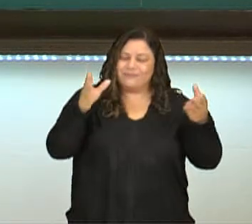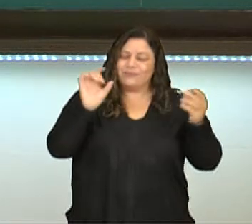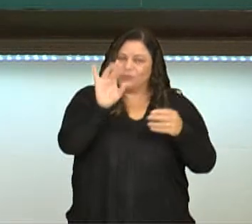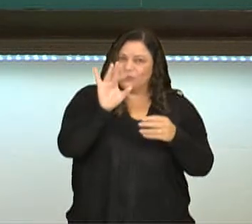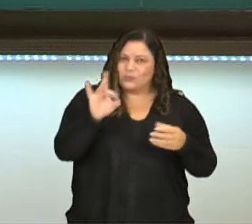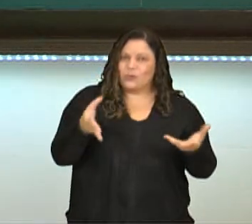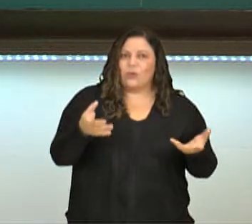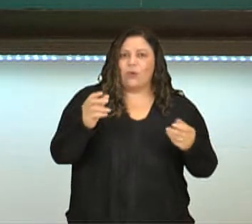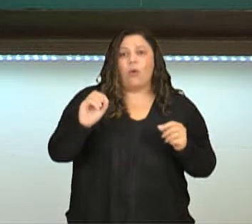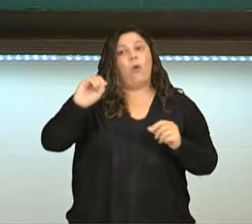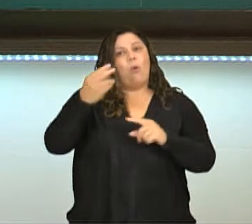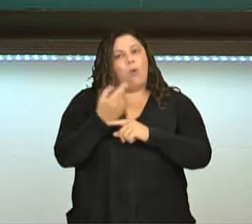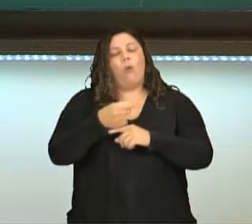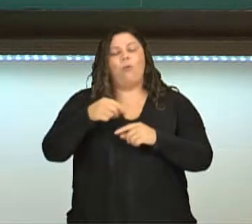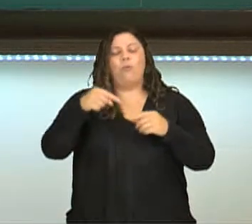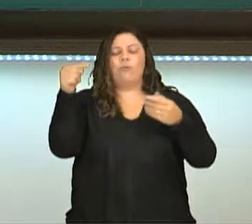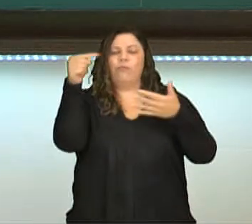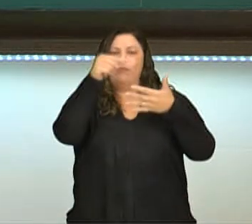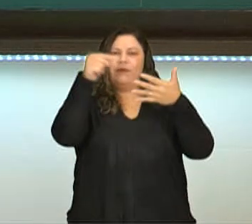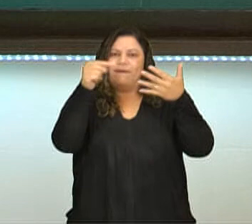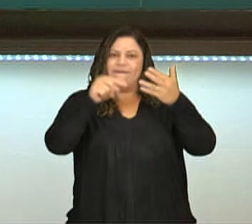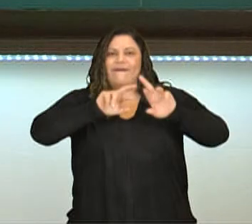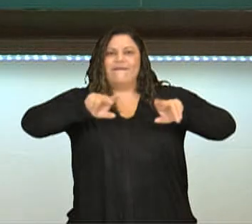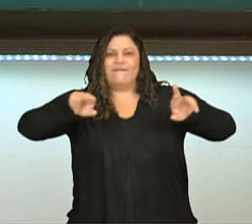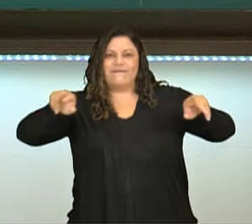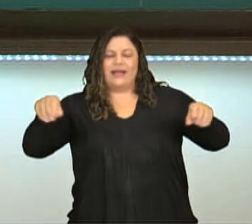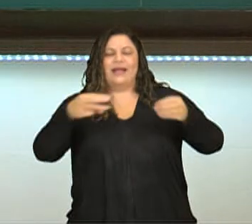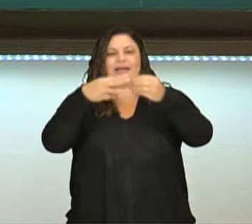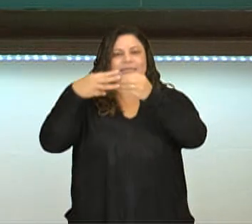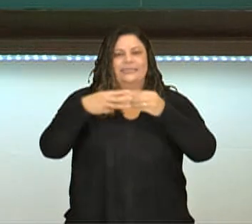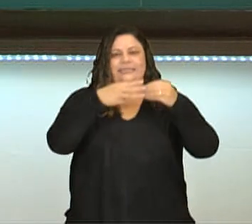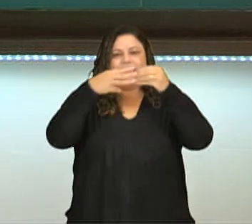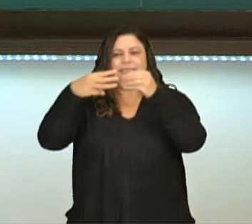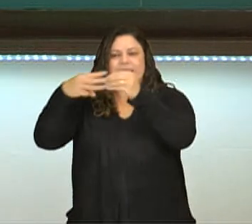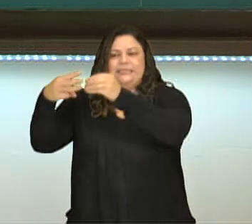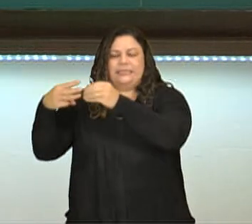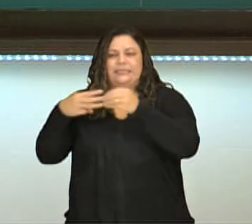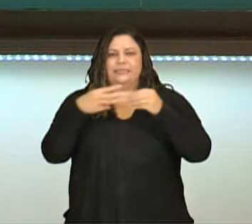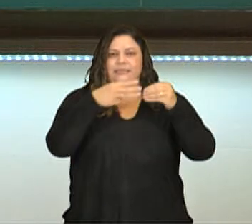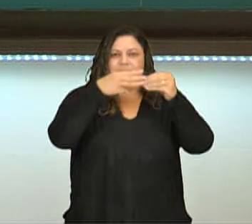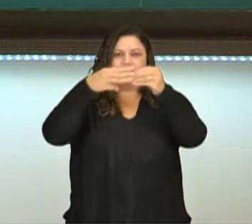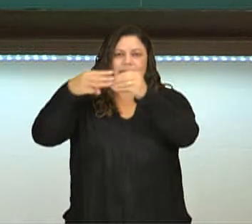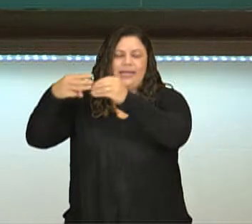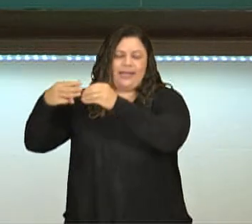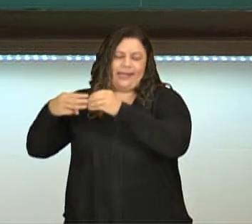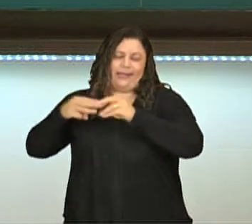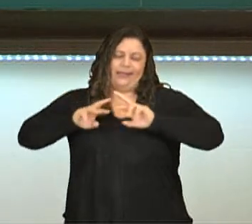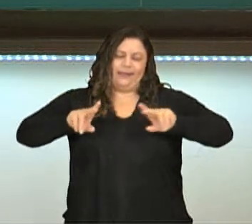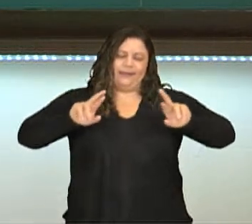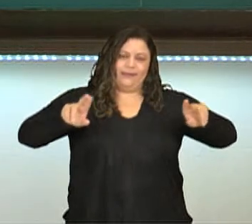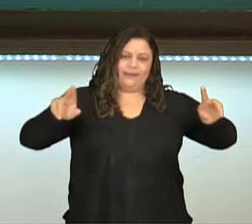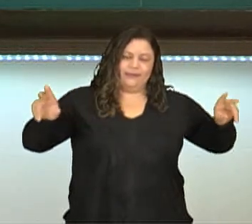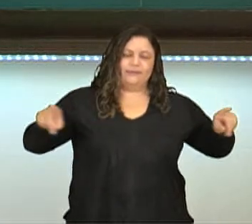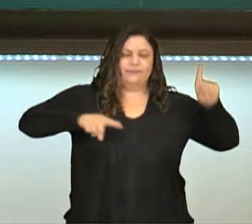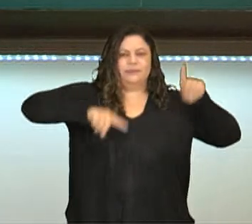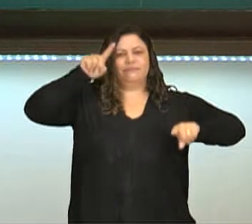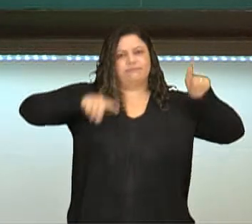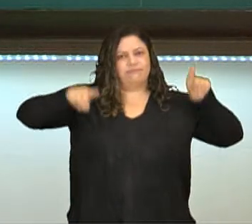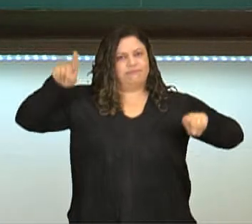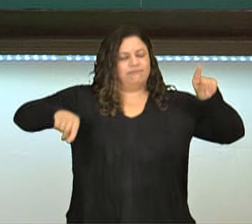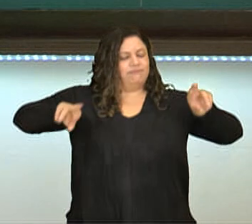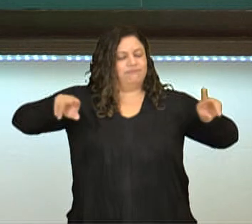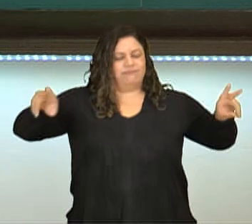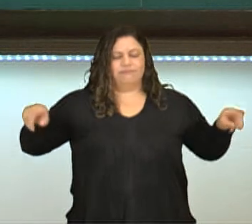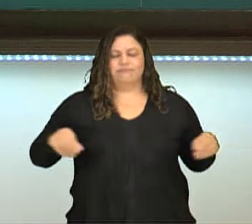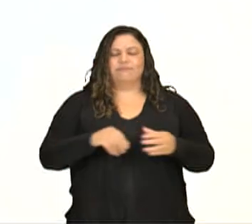célula, ou pluricelulares, formados por mais de uma célula, e geralmente milhares, bilhões, trilhões